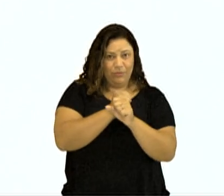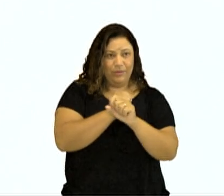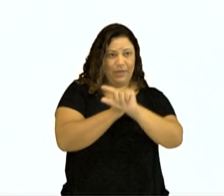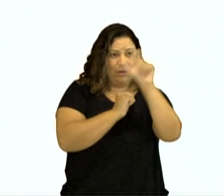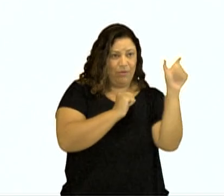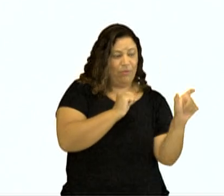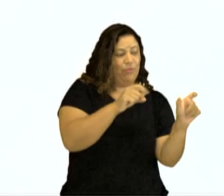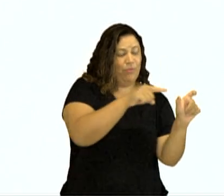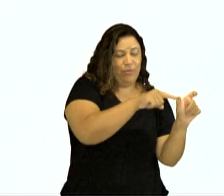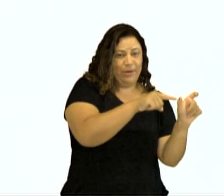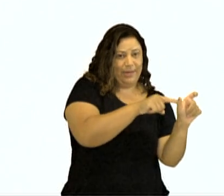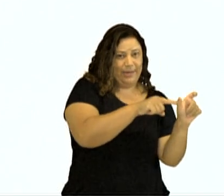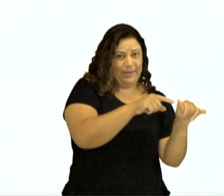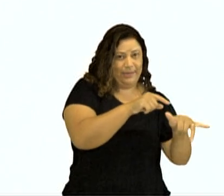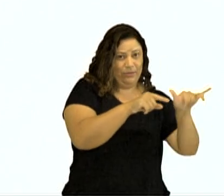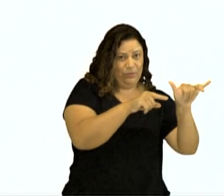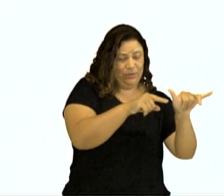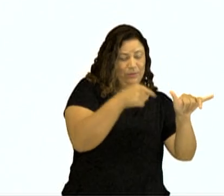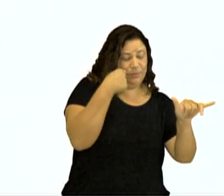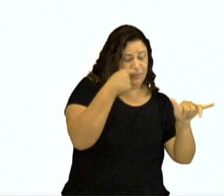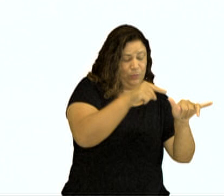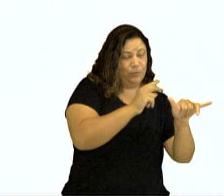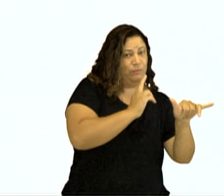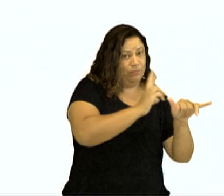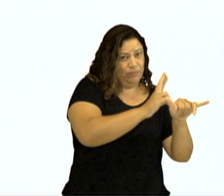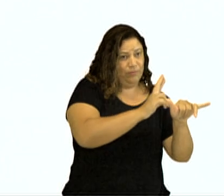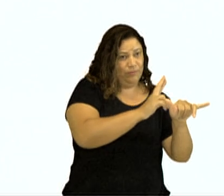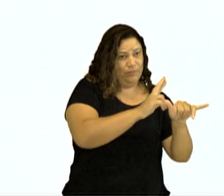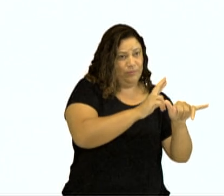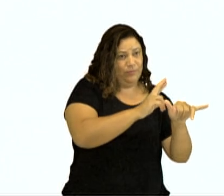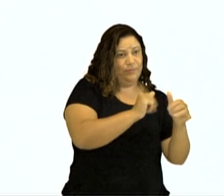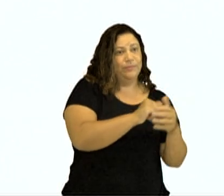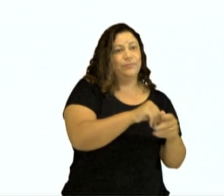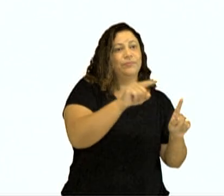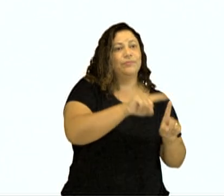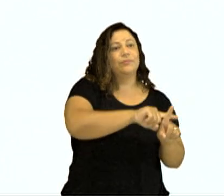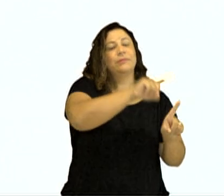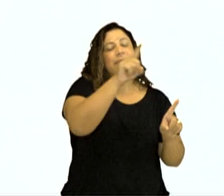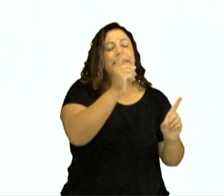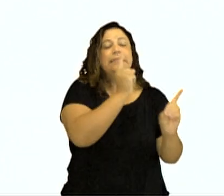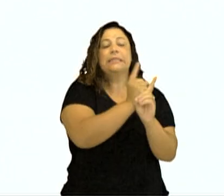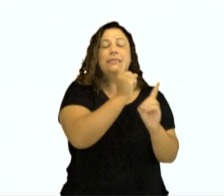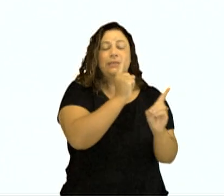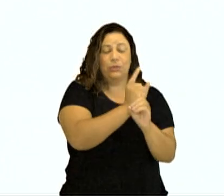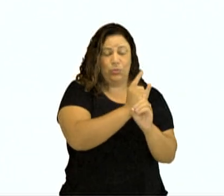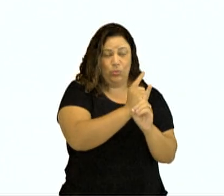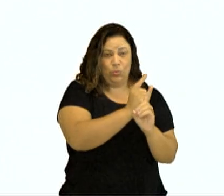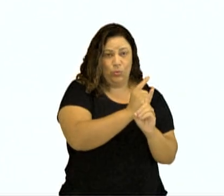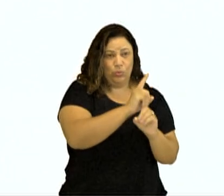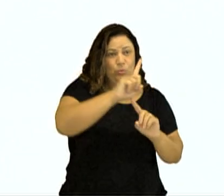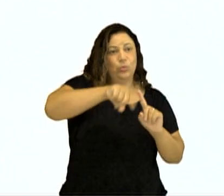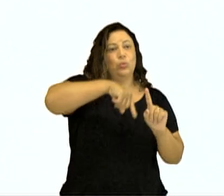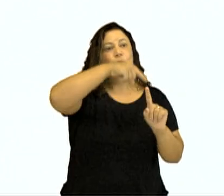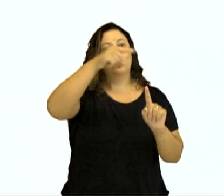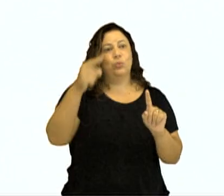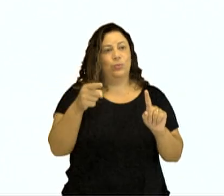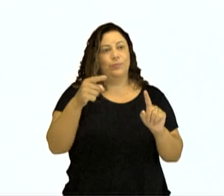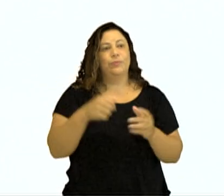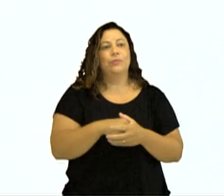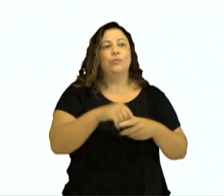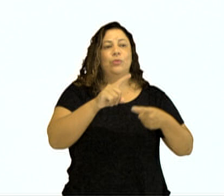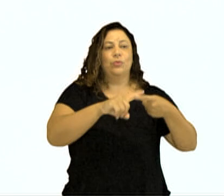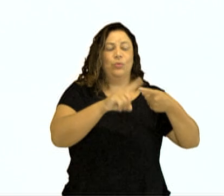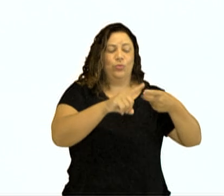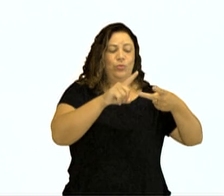matemática e tenho que encontrar esse resultado no conjunto B. Encontro os conjuntos domínio, contradomínio e